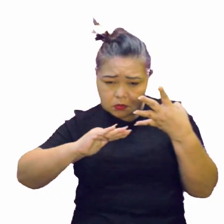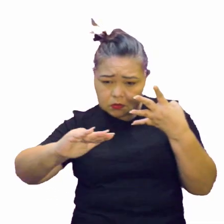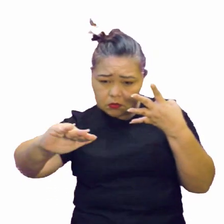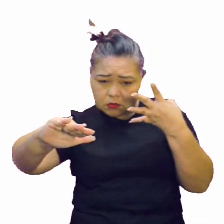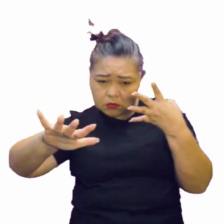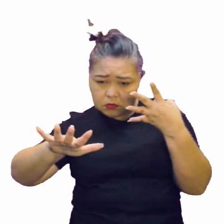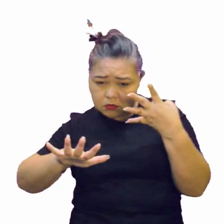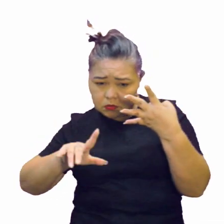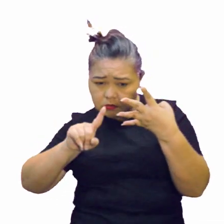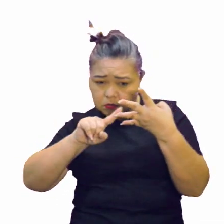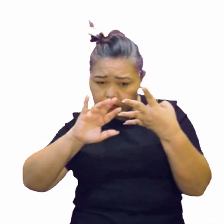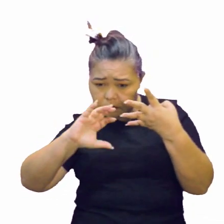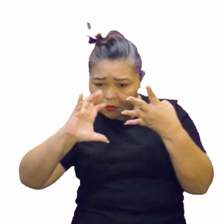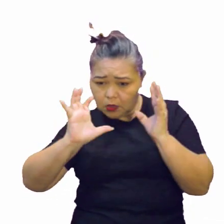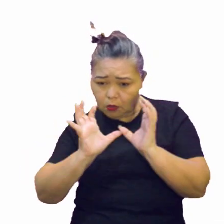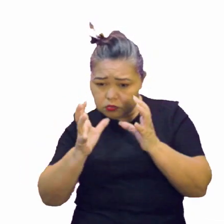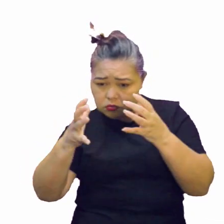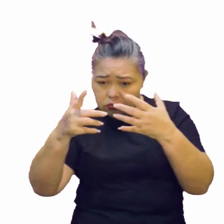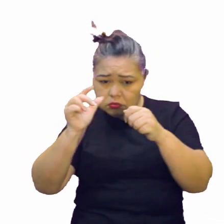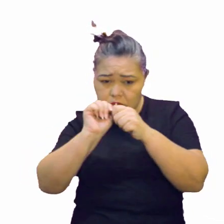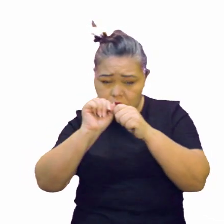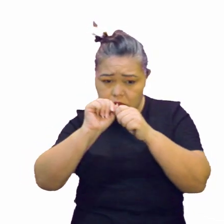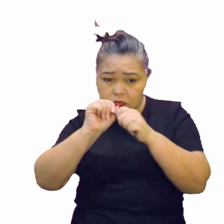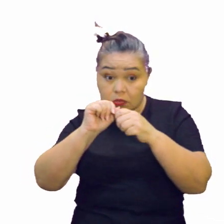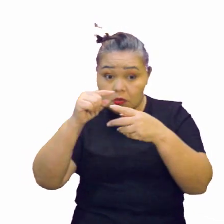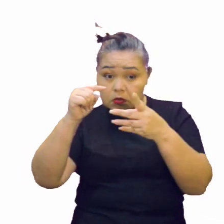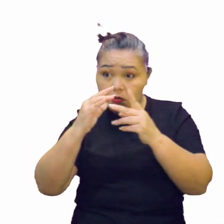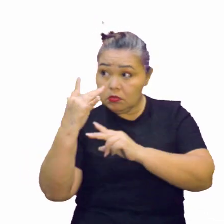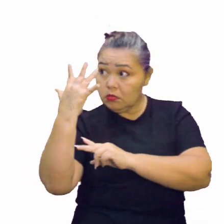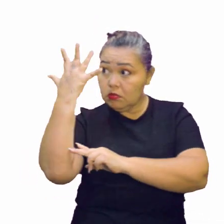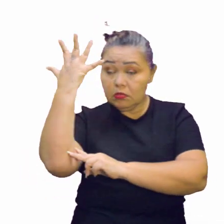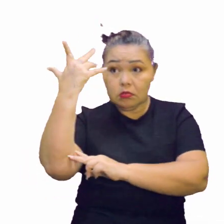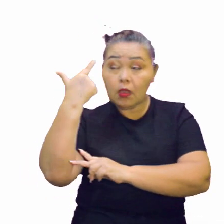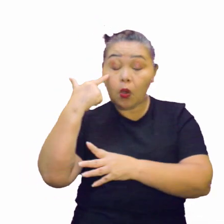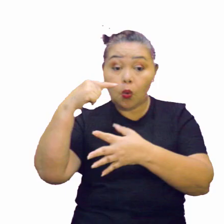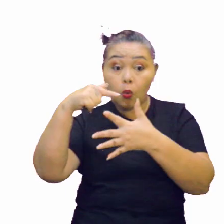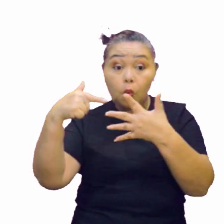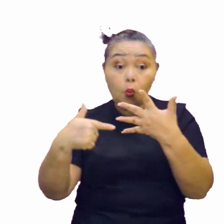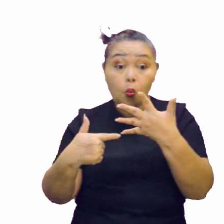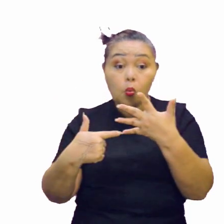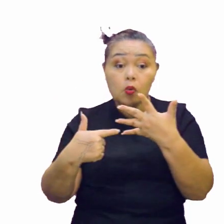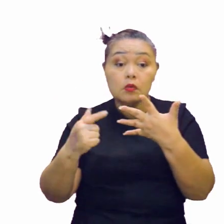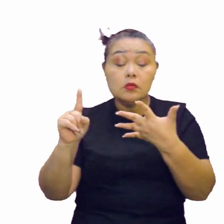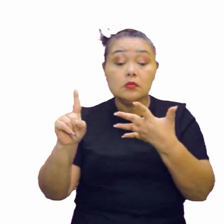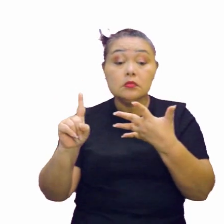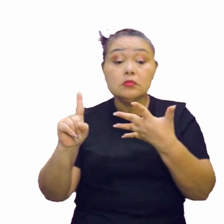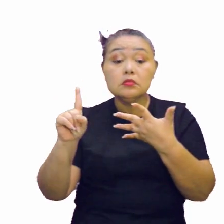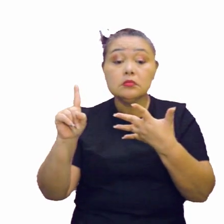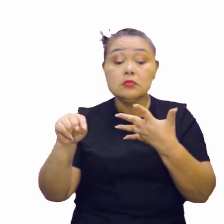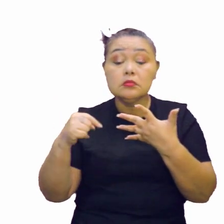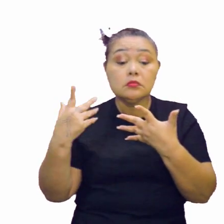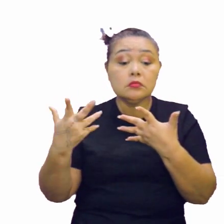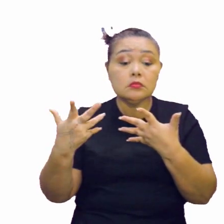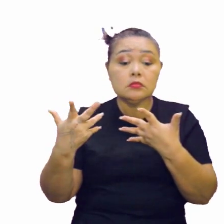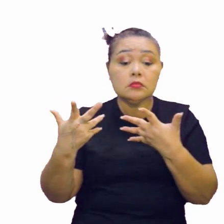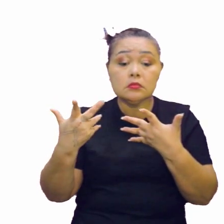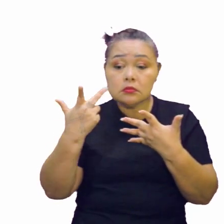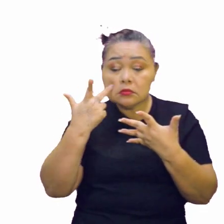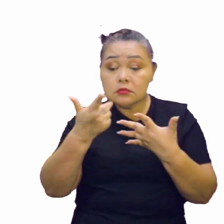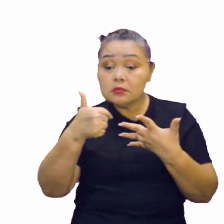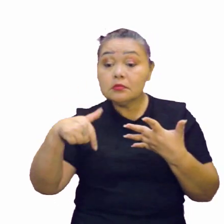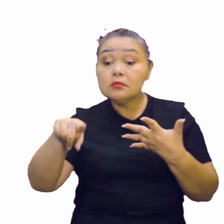4 estratificações aí. Mas tem uma coisa... Ei, eu comparo isso, sabe com o